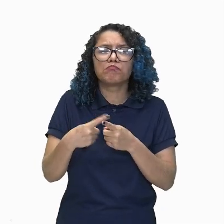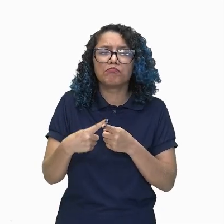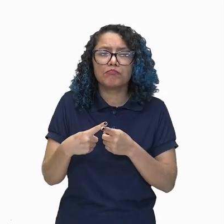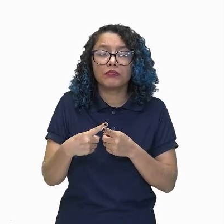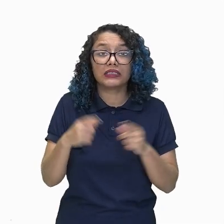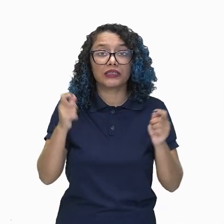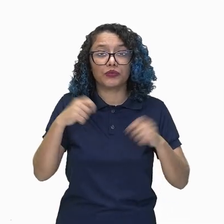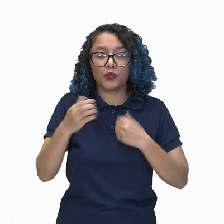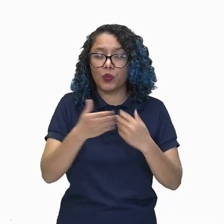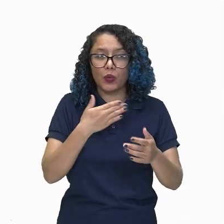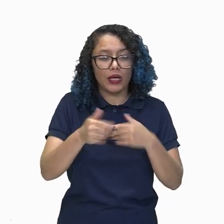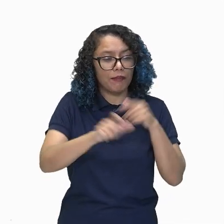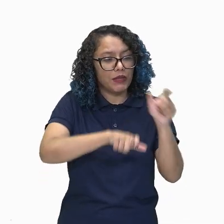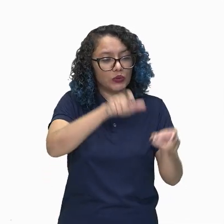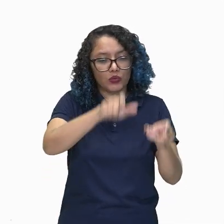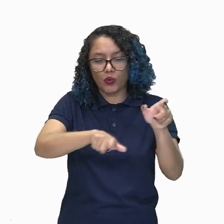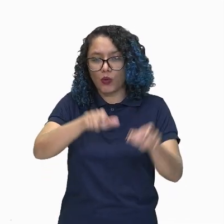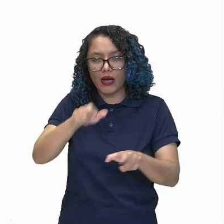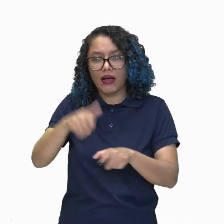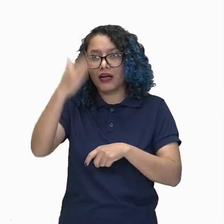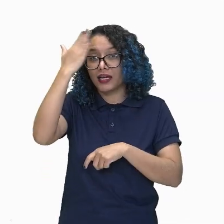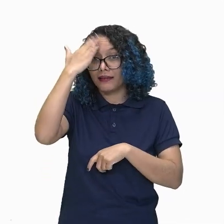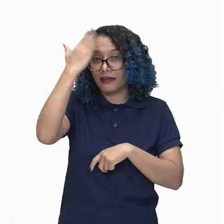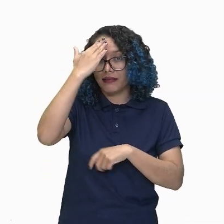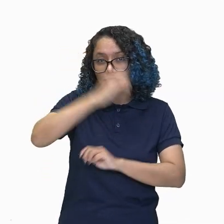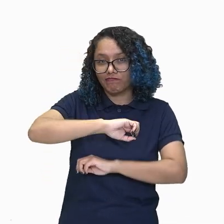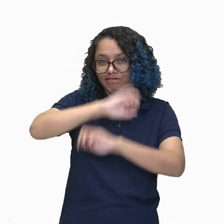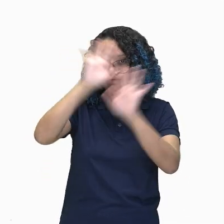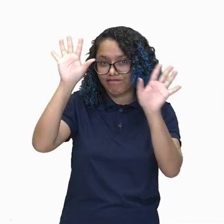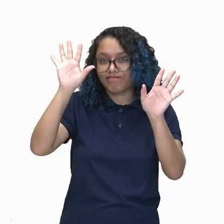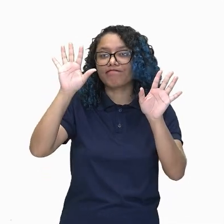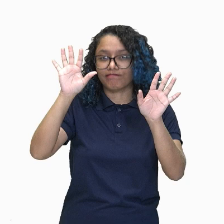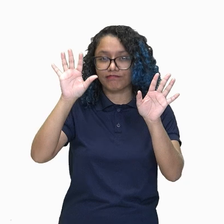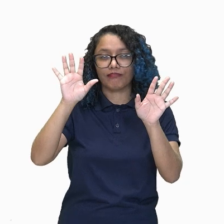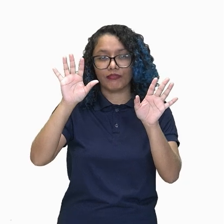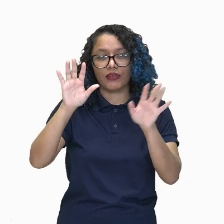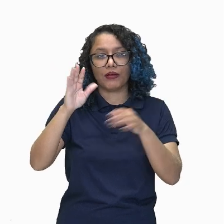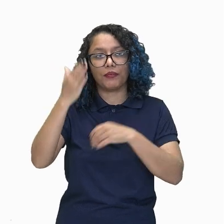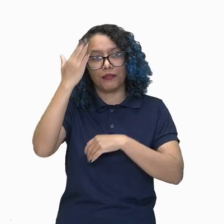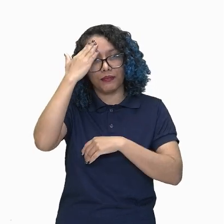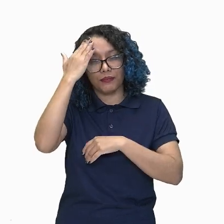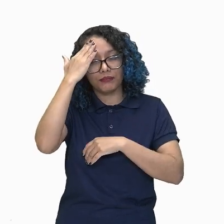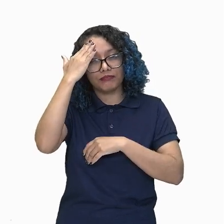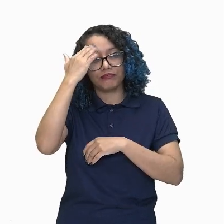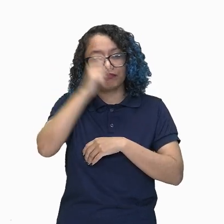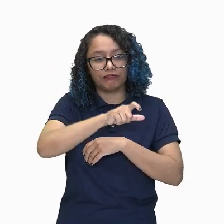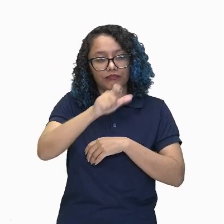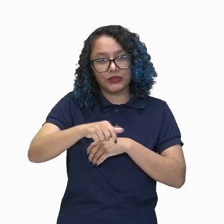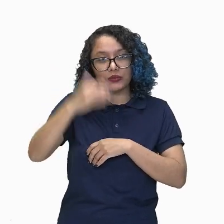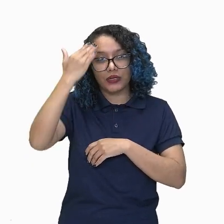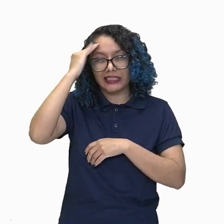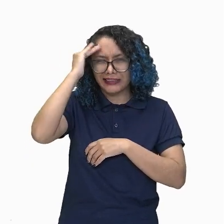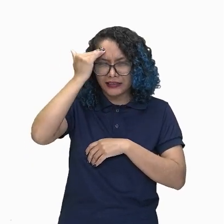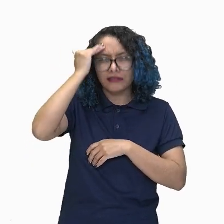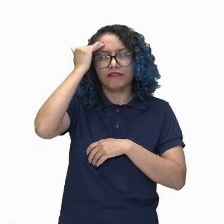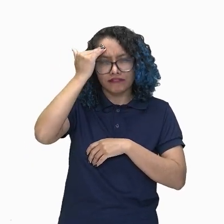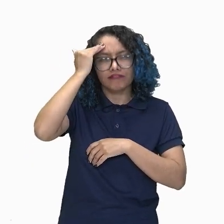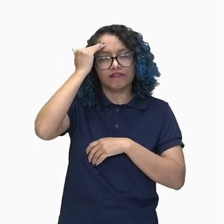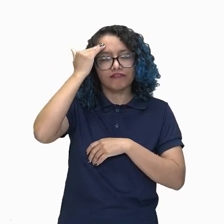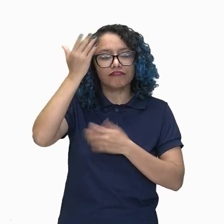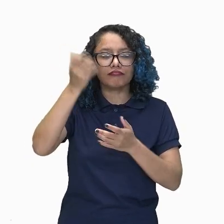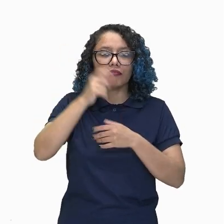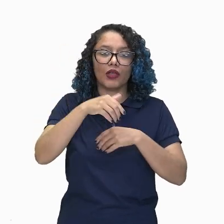atinja qualquer público e que essa pessoa entenda o conteúdo daquela